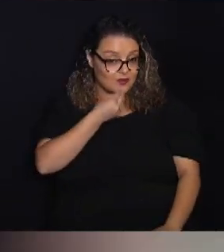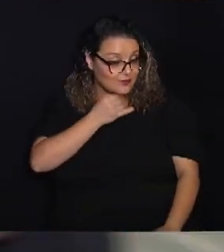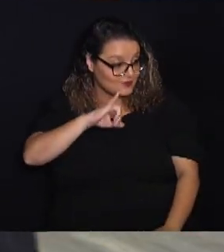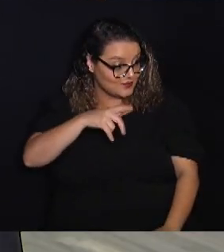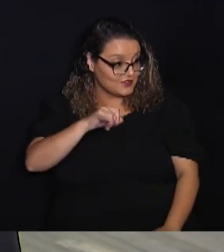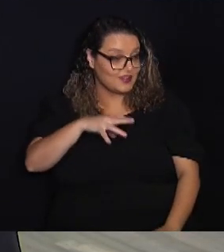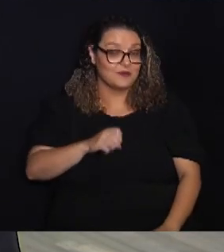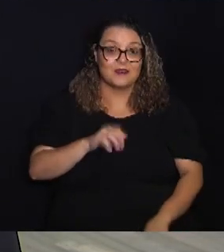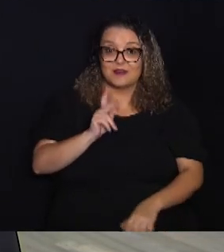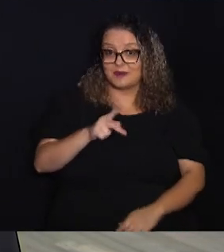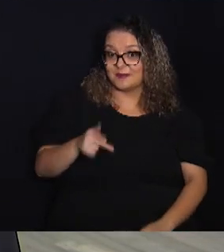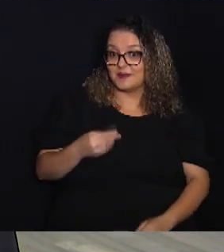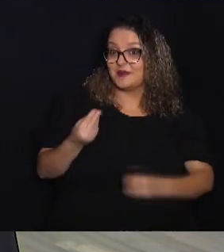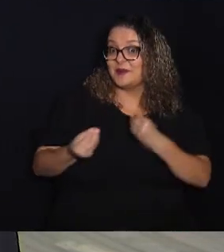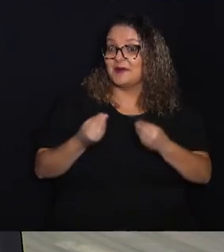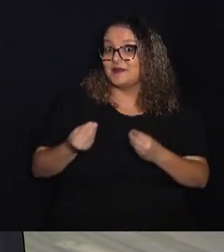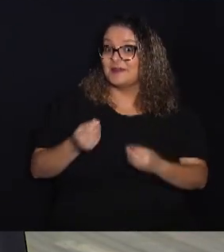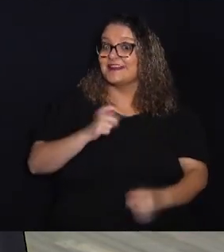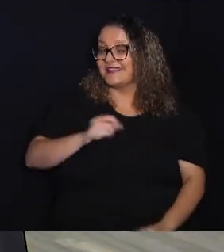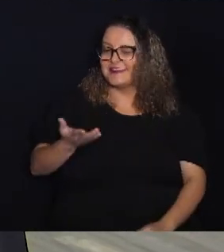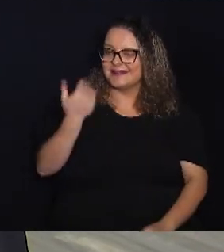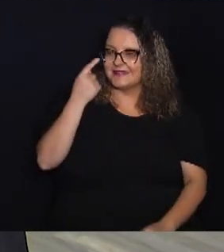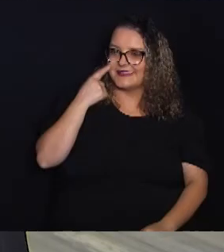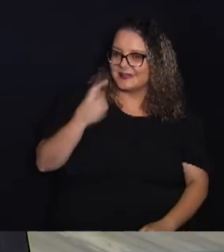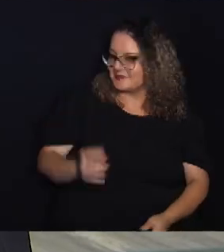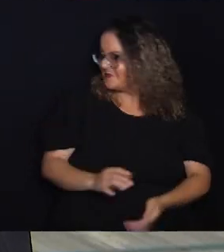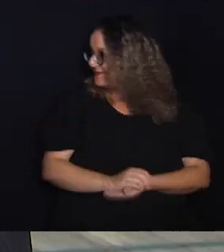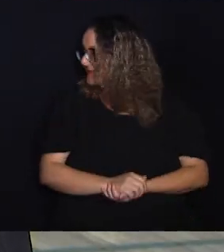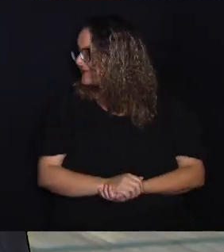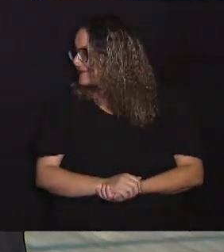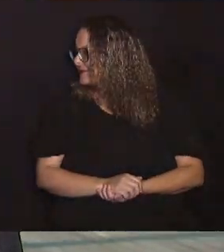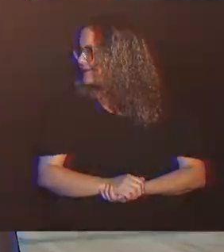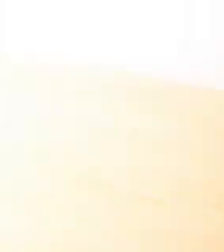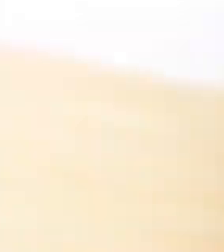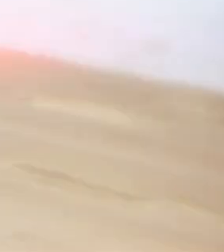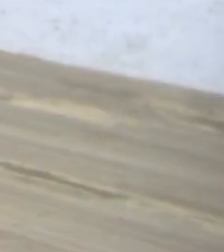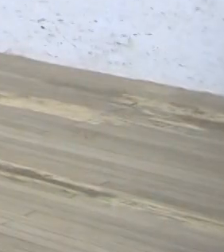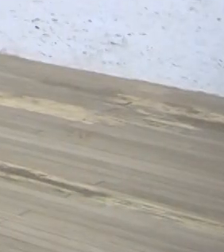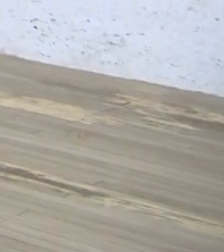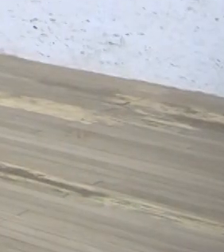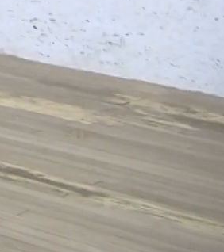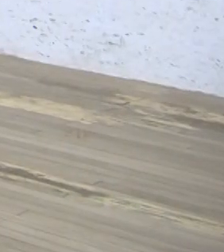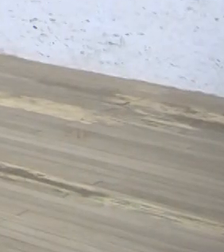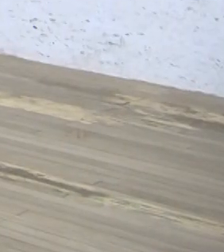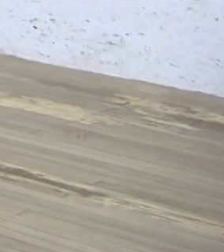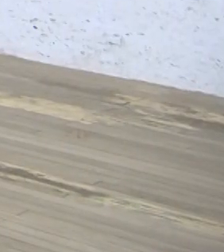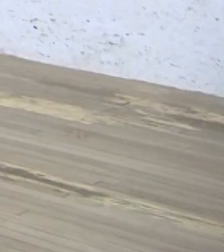ganhou. Galera, vou aproveitar o Jaime aqui, que é professor, né? Pra ver qual que é desse esporte. Vamos ver.